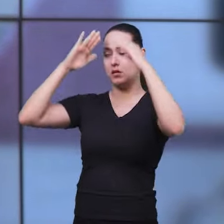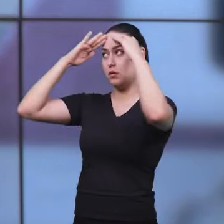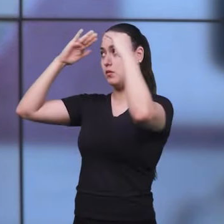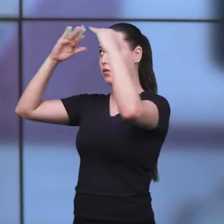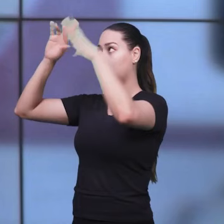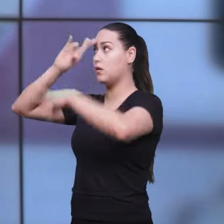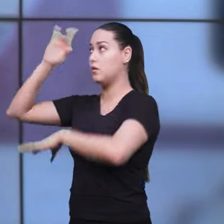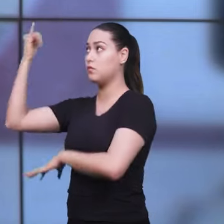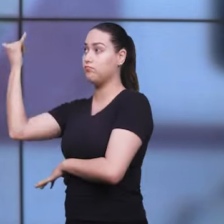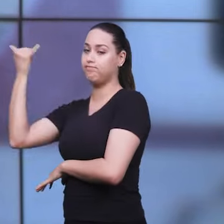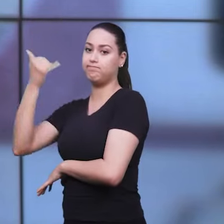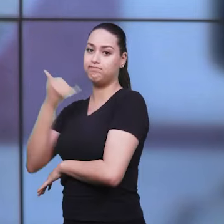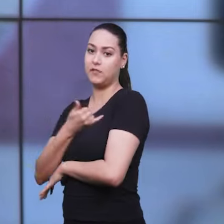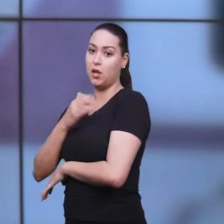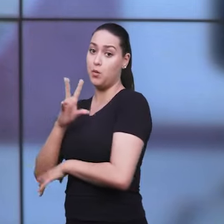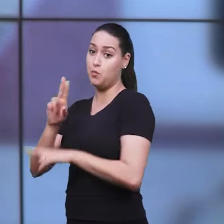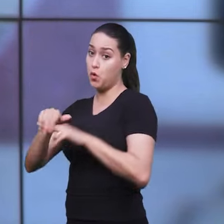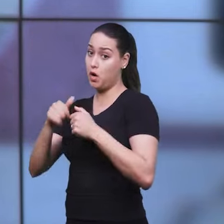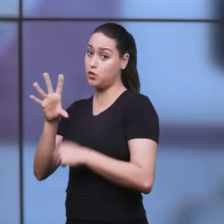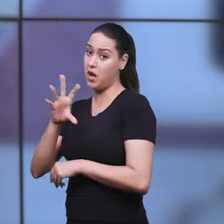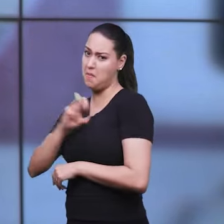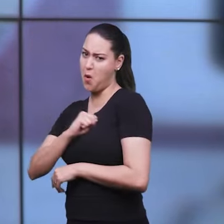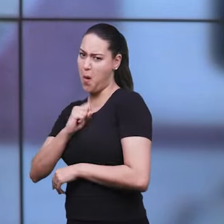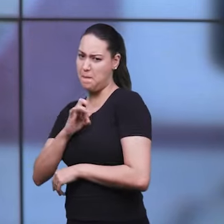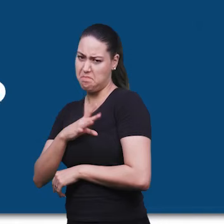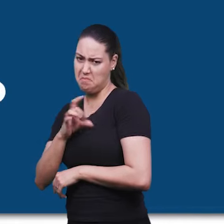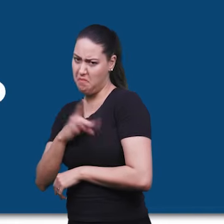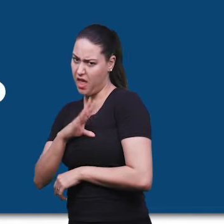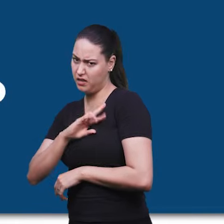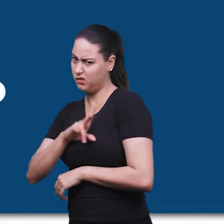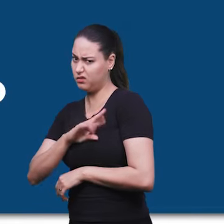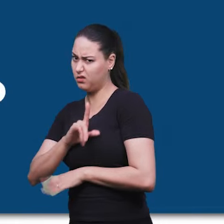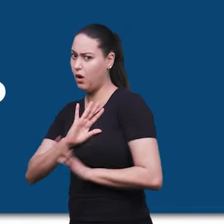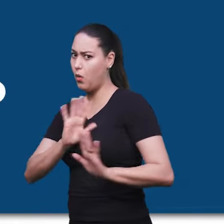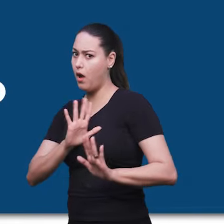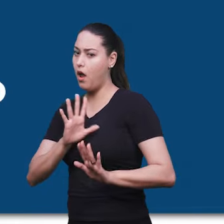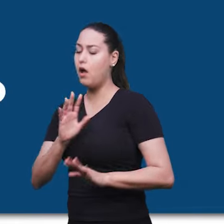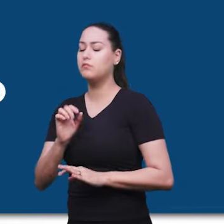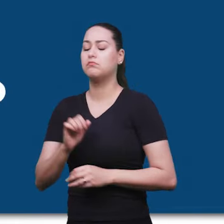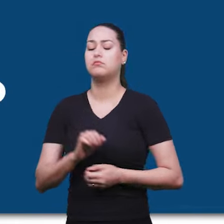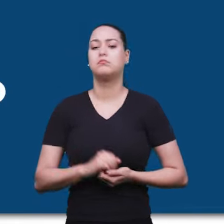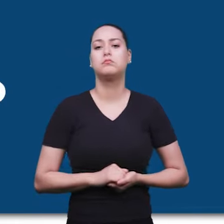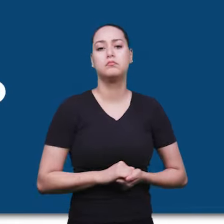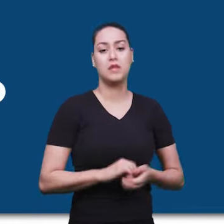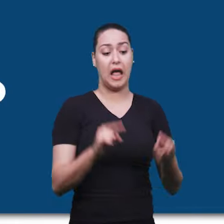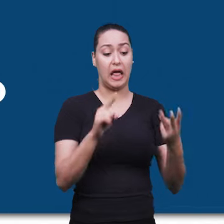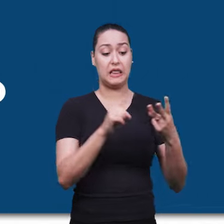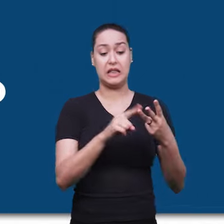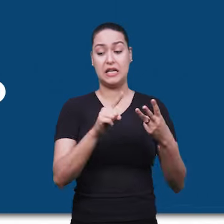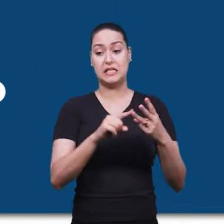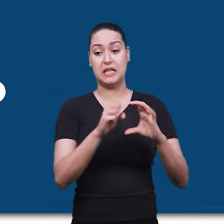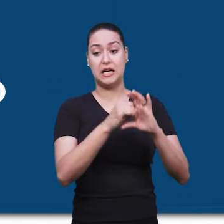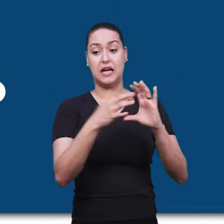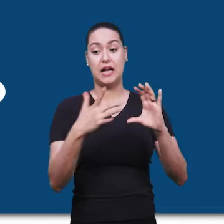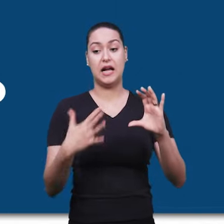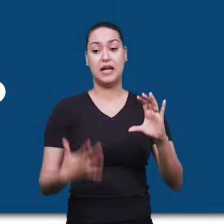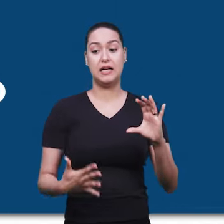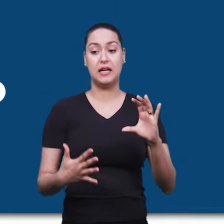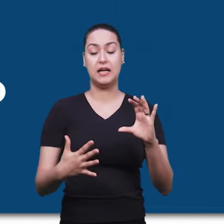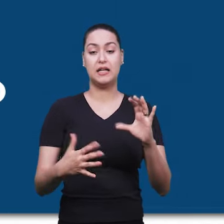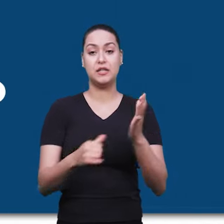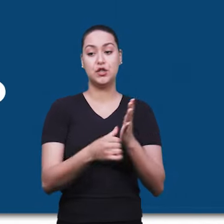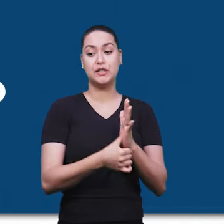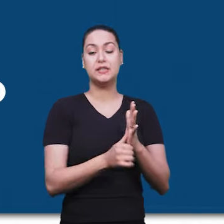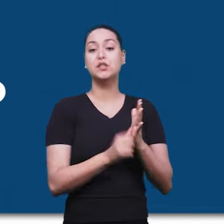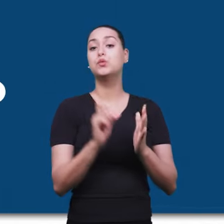Senhor, bem como a nossa voz, por amor e não por medo. A nossa não contaminação é a terceira